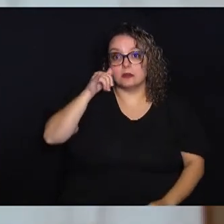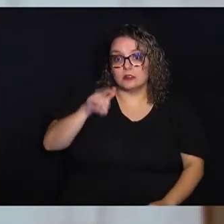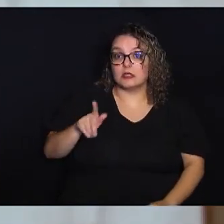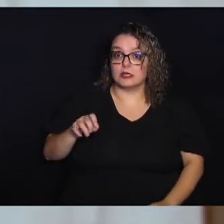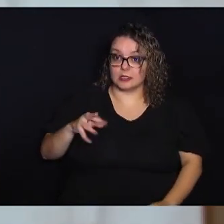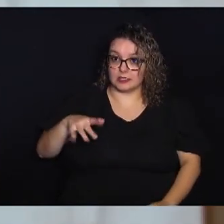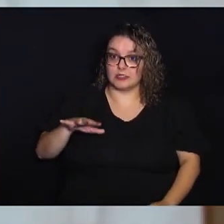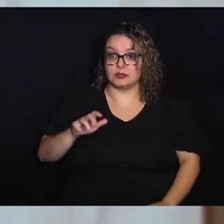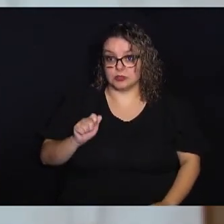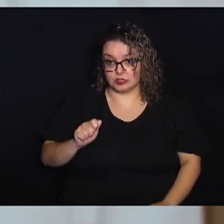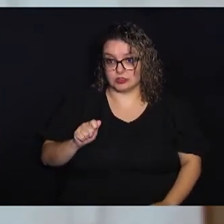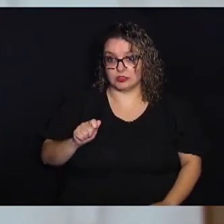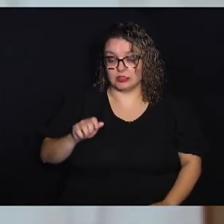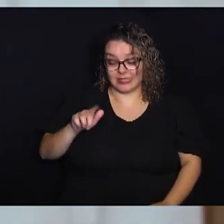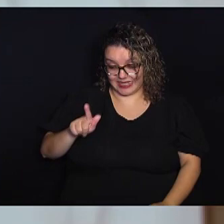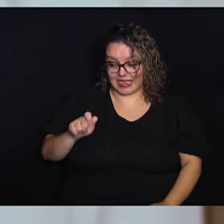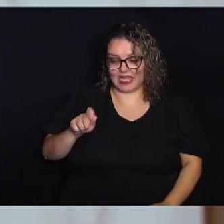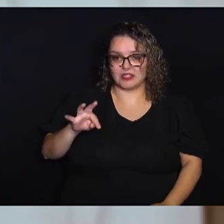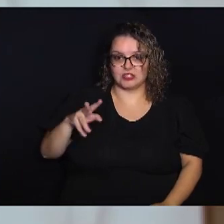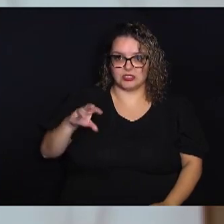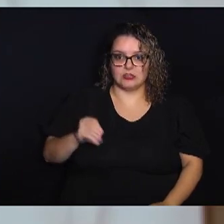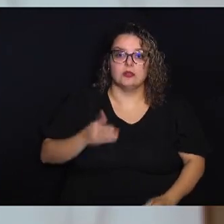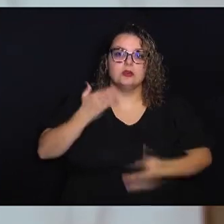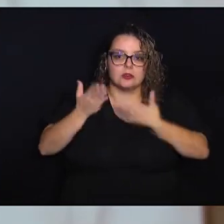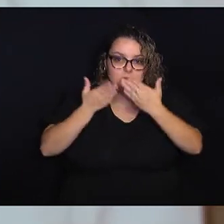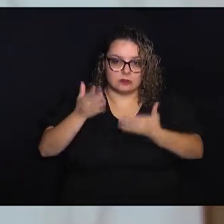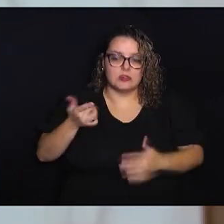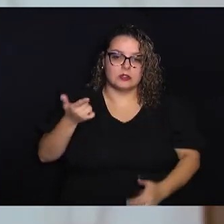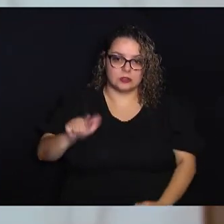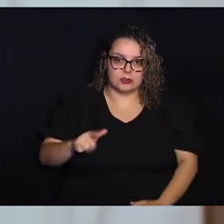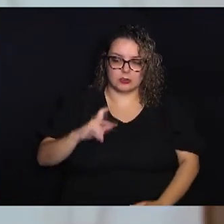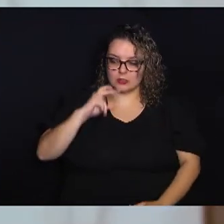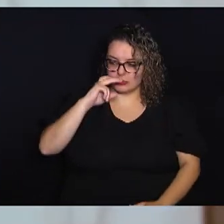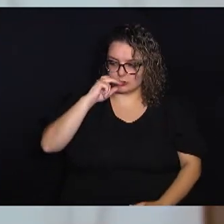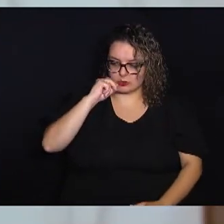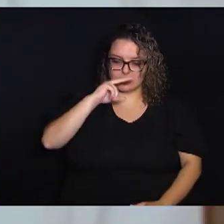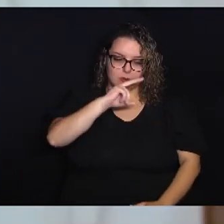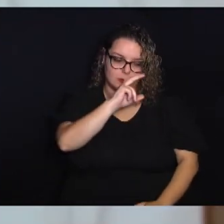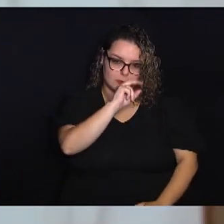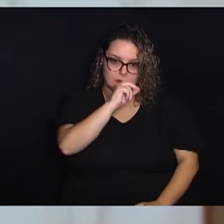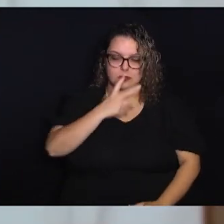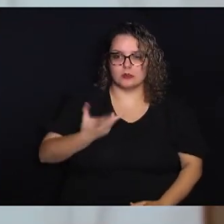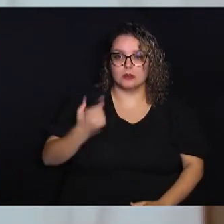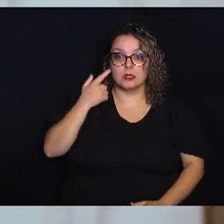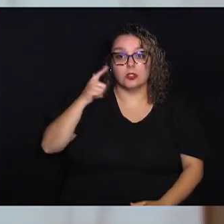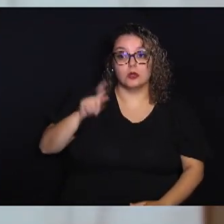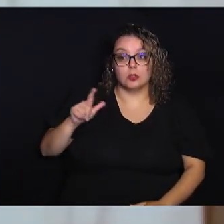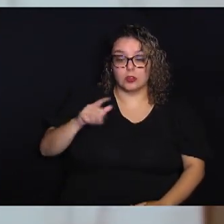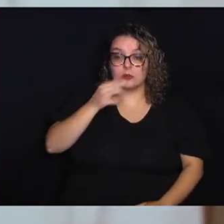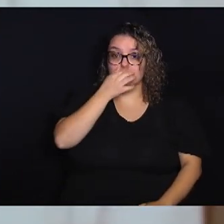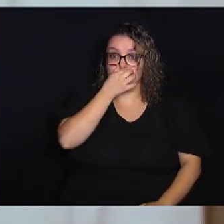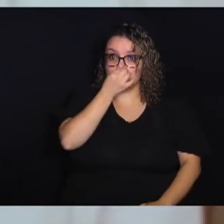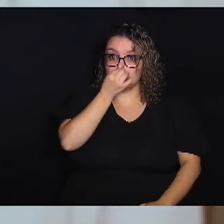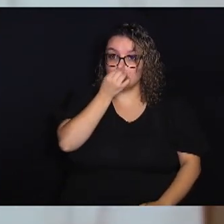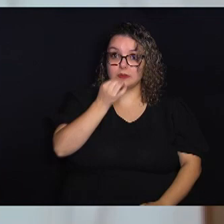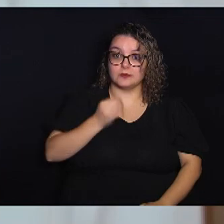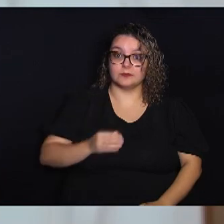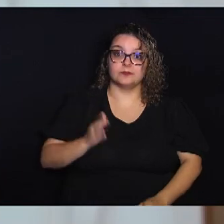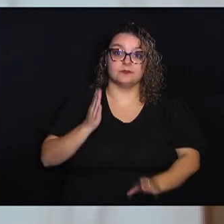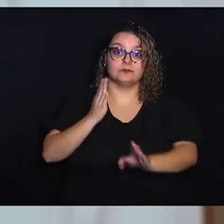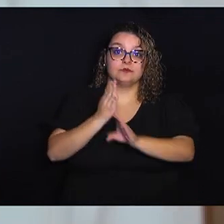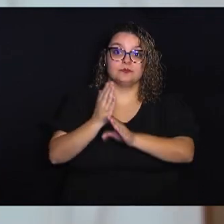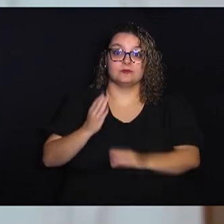causam, e um tratamento contínuo, que muitas vezes envolve o spray nasal e, obviamente, a descoberta